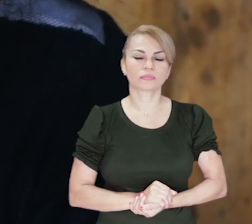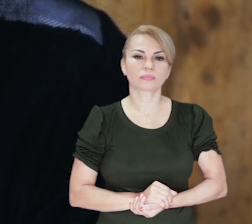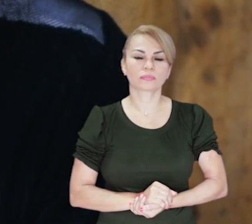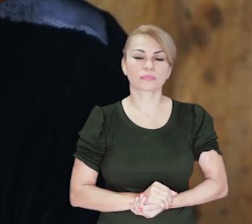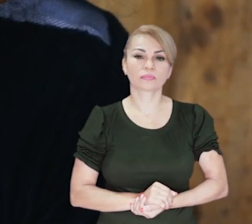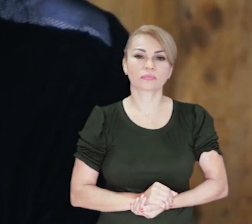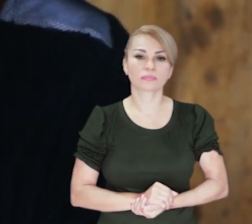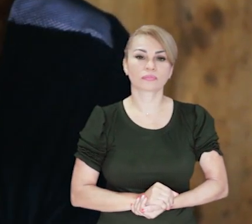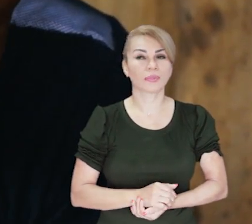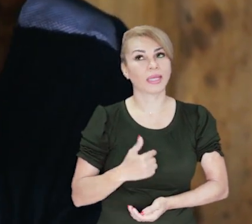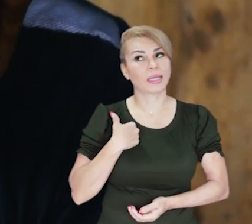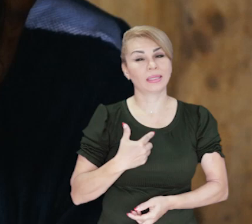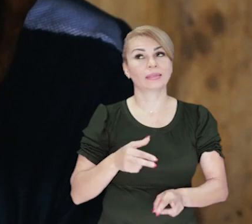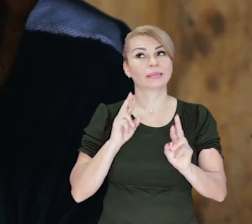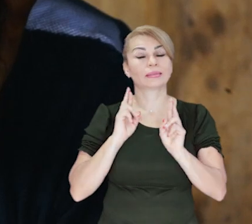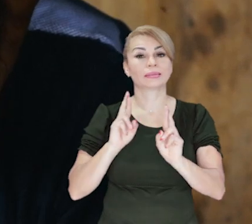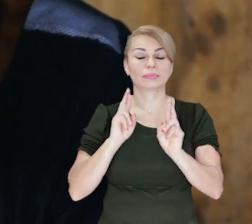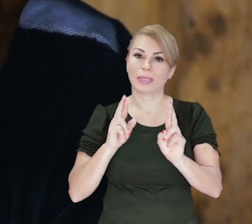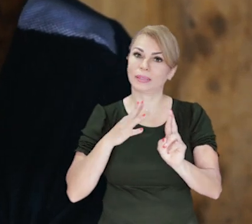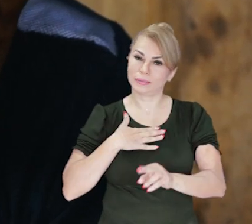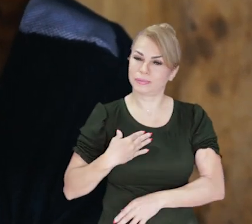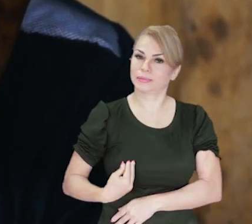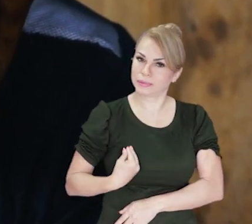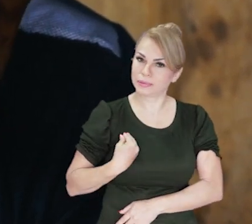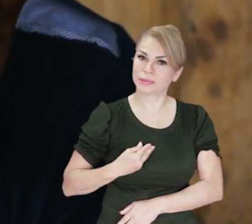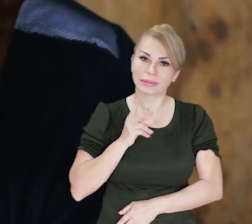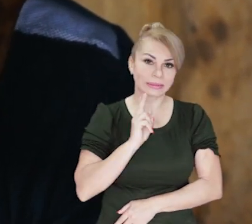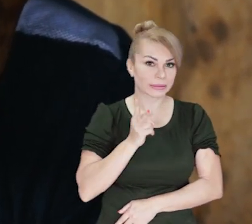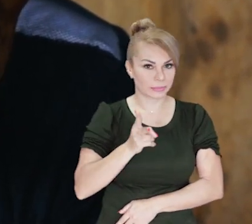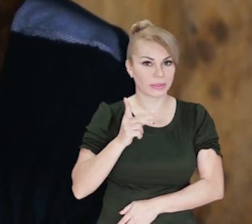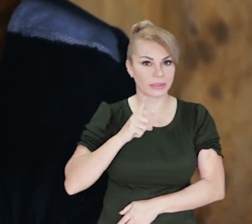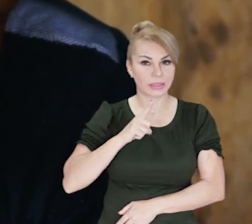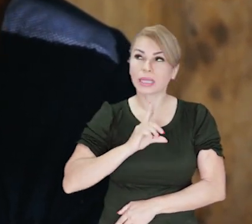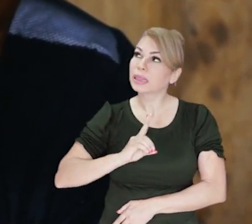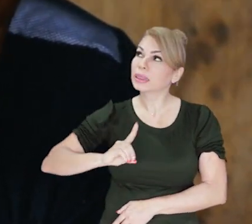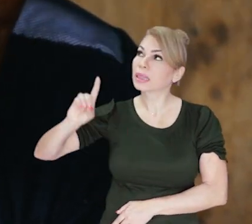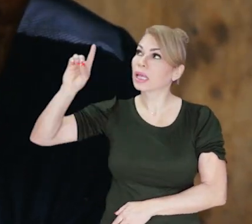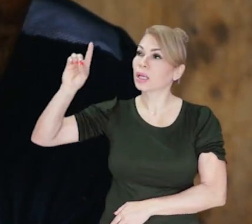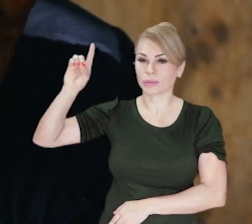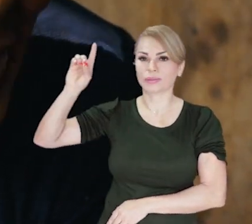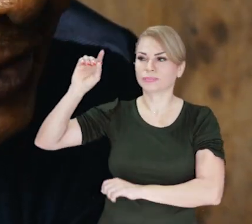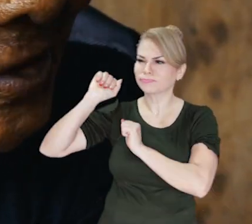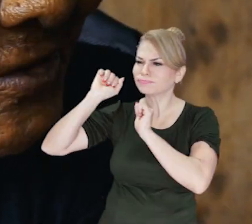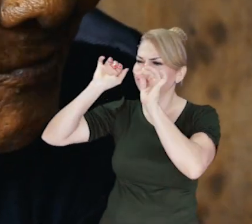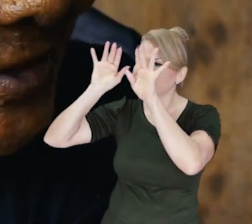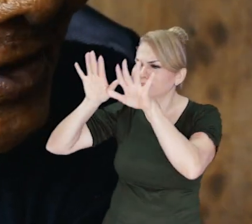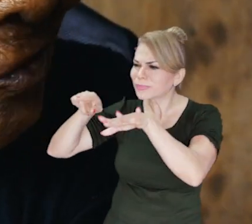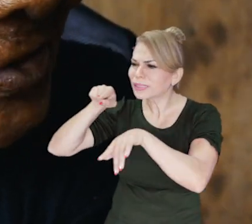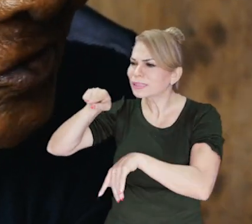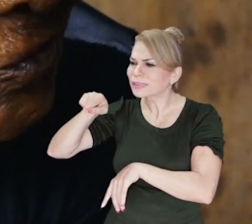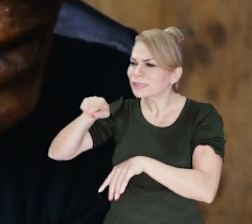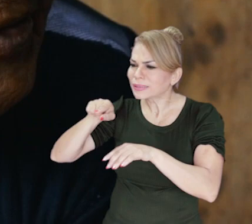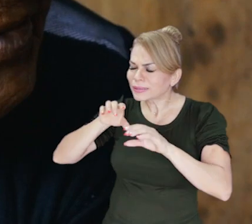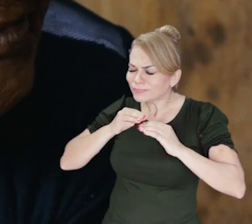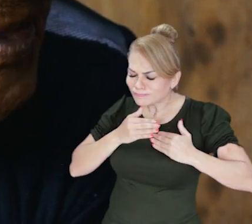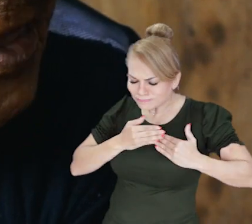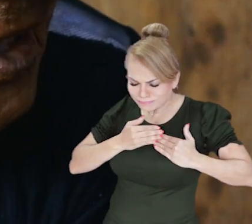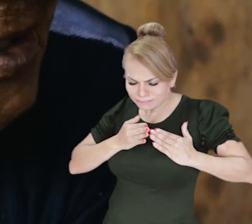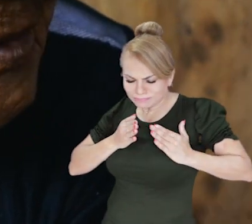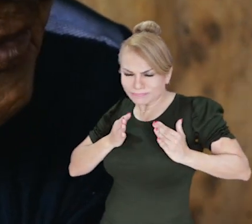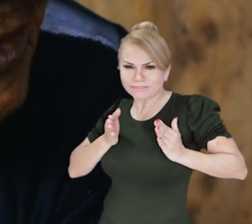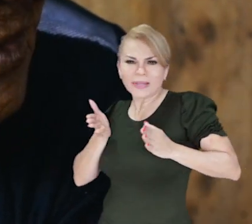E o que eu espero na minha vida é que sempre tenha Deus para tocar no coração daquelas pessoas que sempre tem nós ajudando.